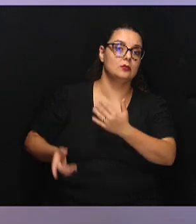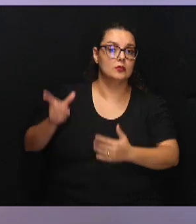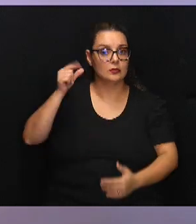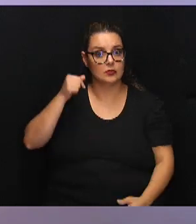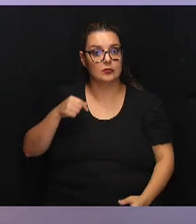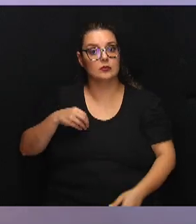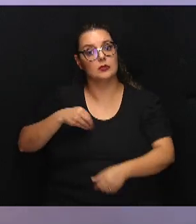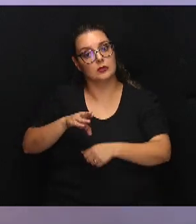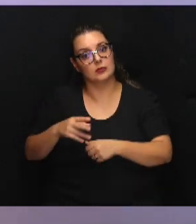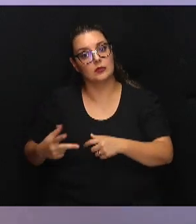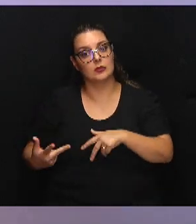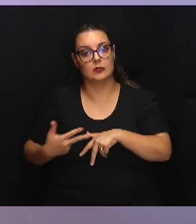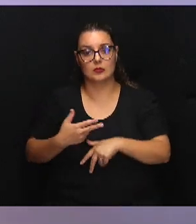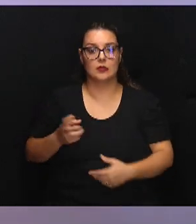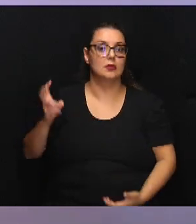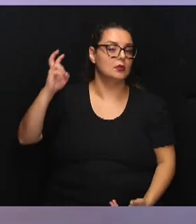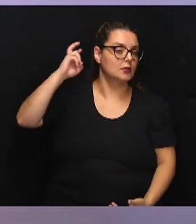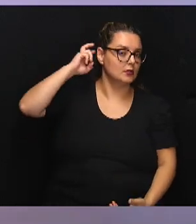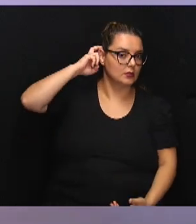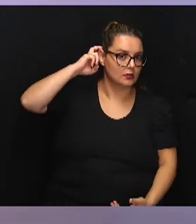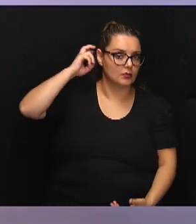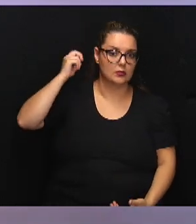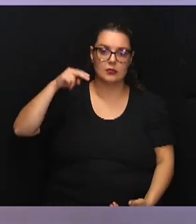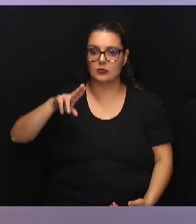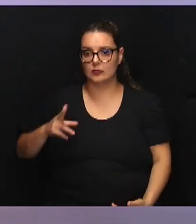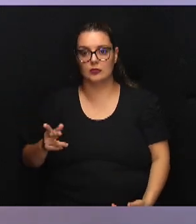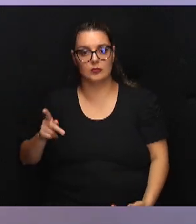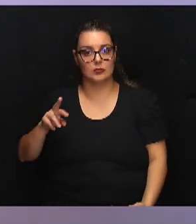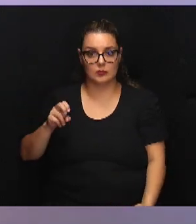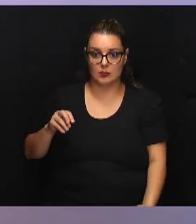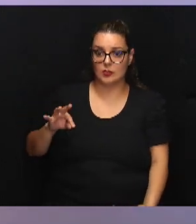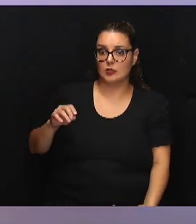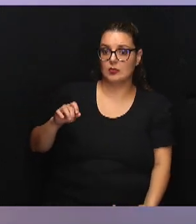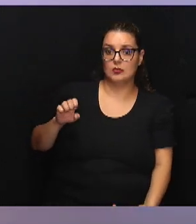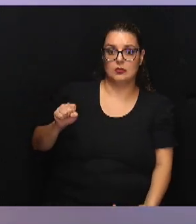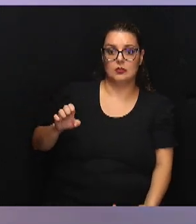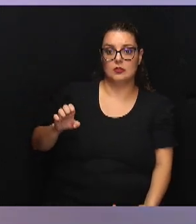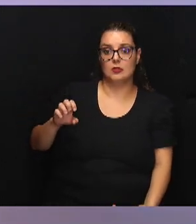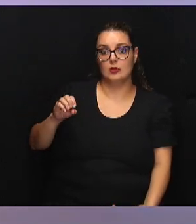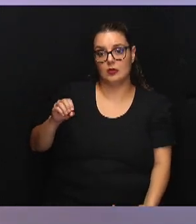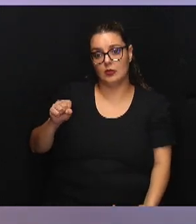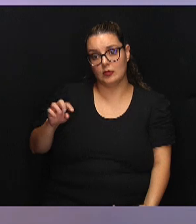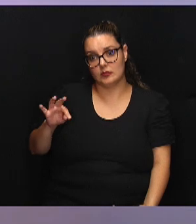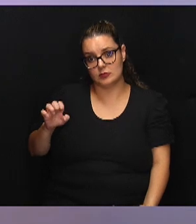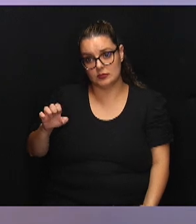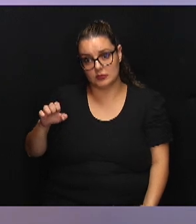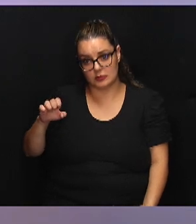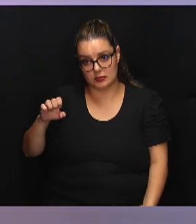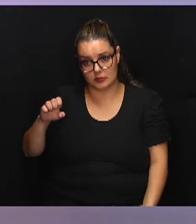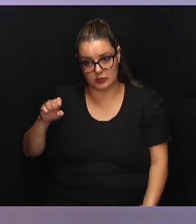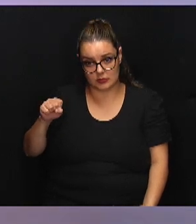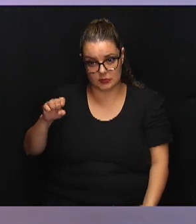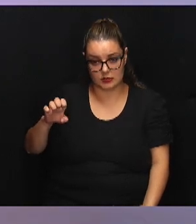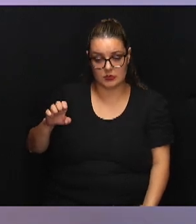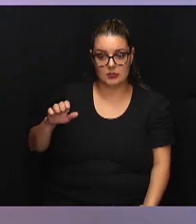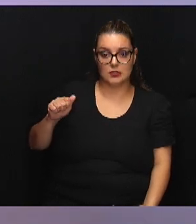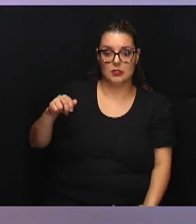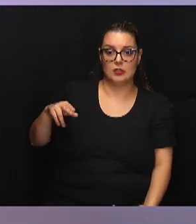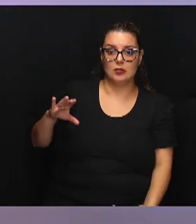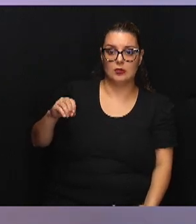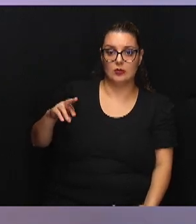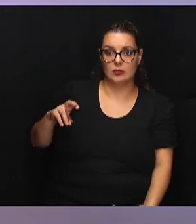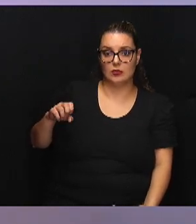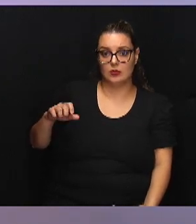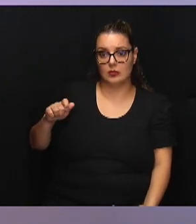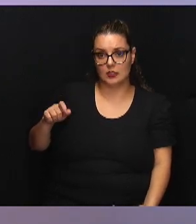cirurgia. Seja de implante coclear, seja de prótese ósseo-ancorada, que a gente tem também, e outros tipos de cirurgia aí para